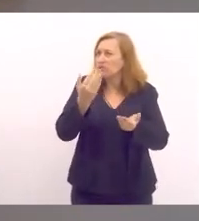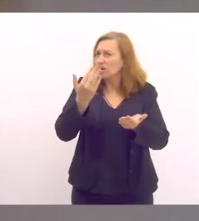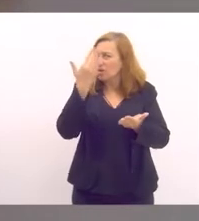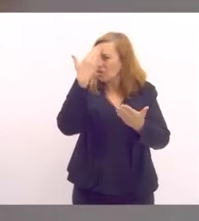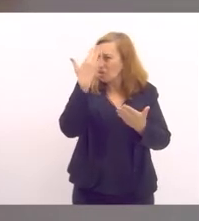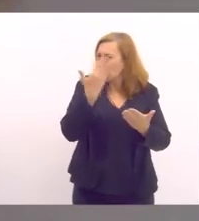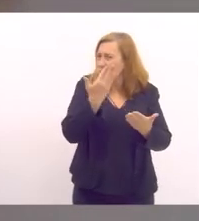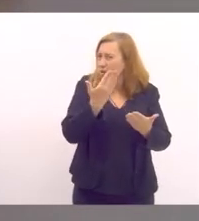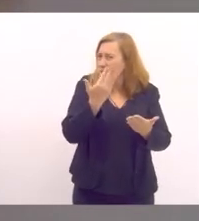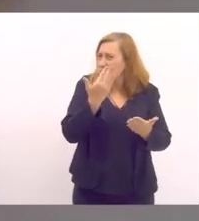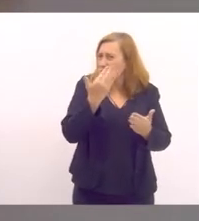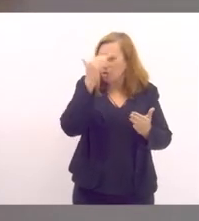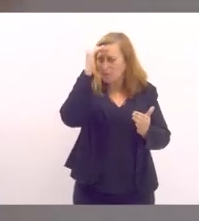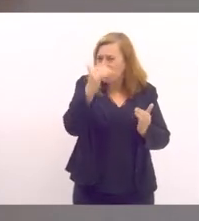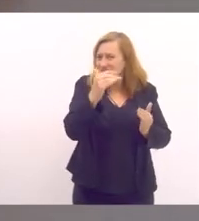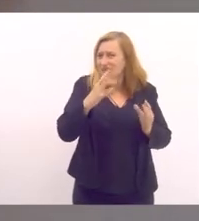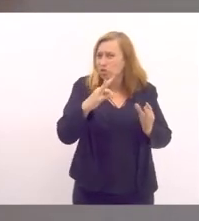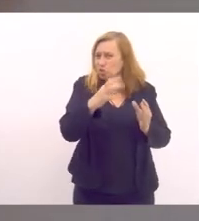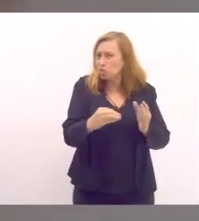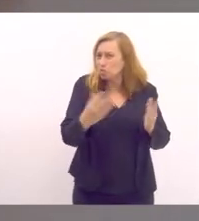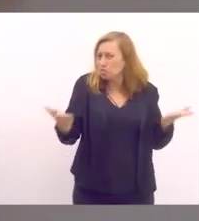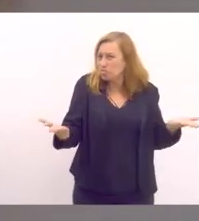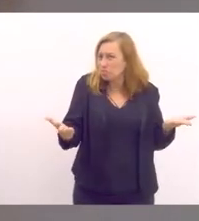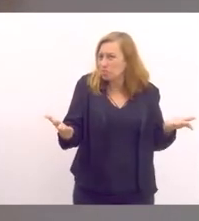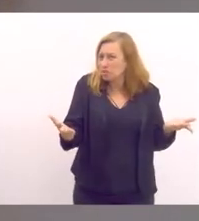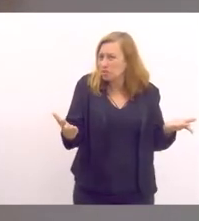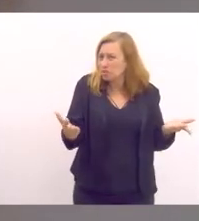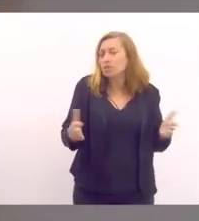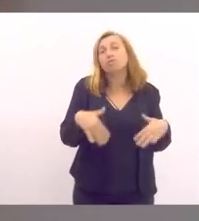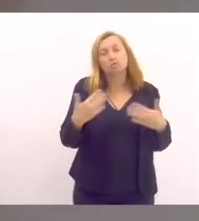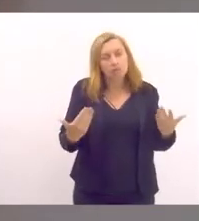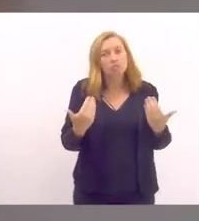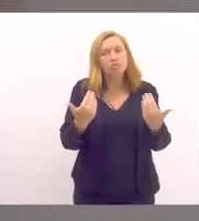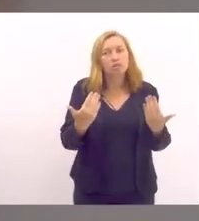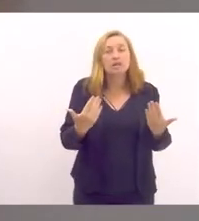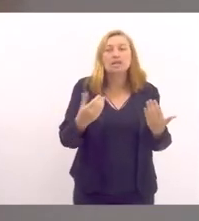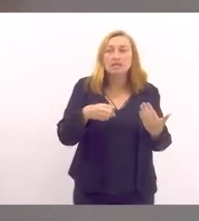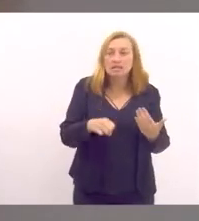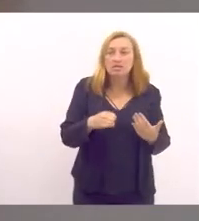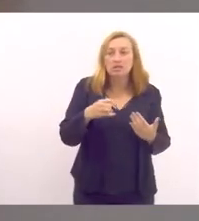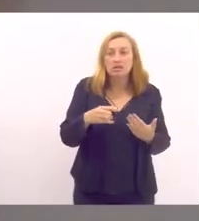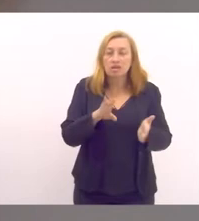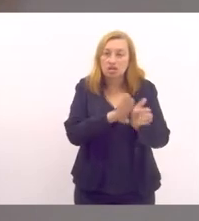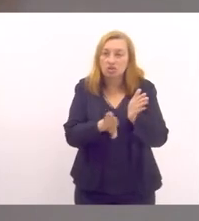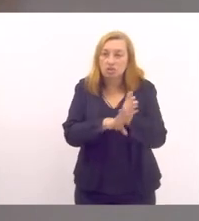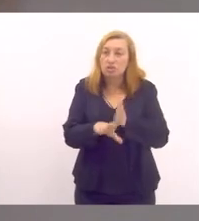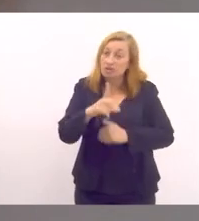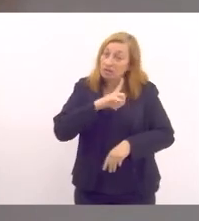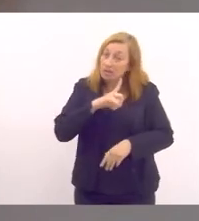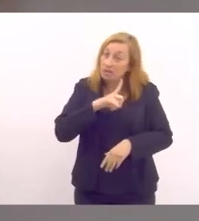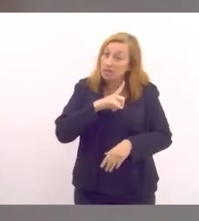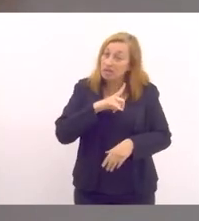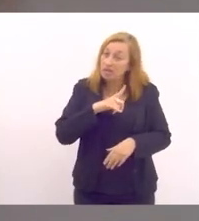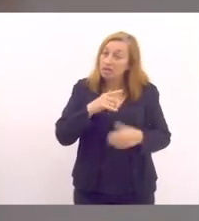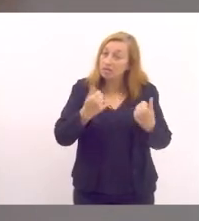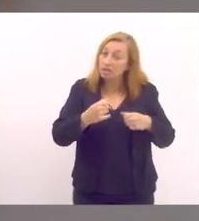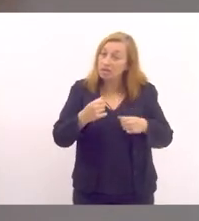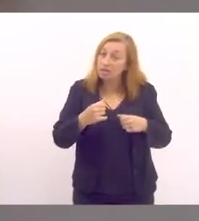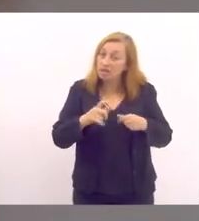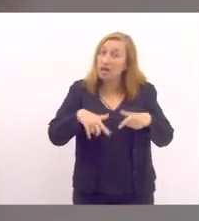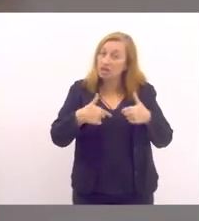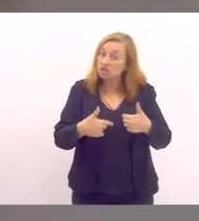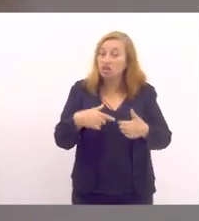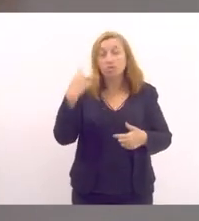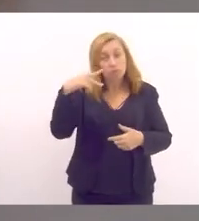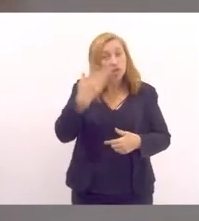Com dinheiro do Navega, da Mira, do Biar? Então, tem que, se você prevê uma despesa, isso é uma coisa de política pública.